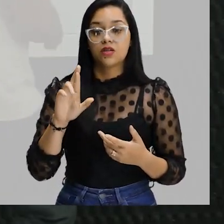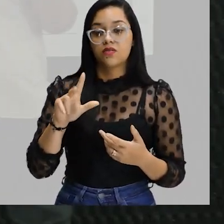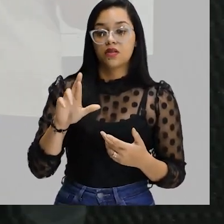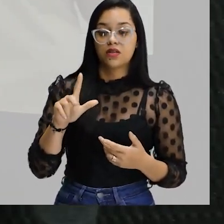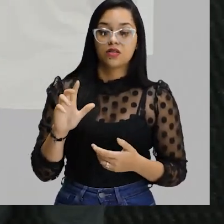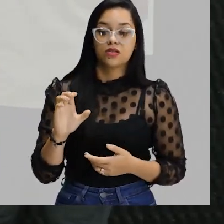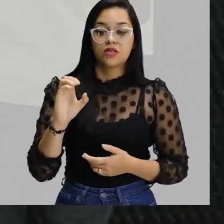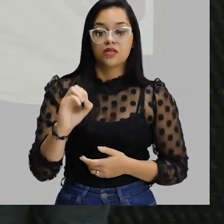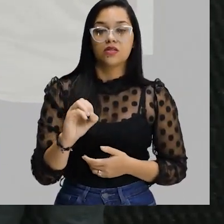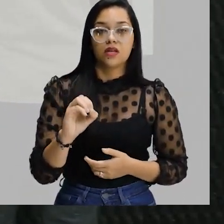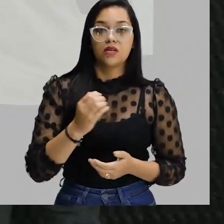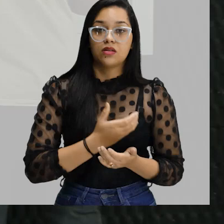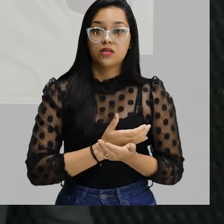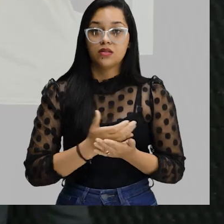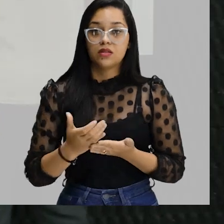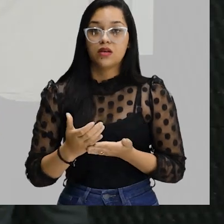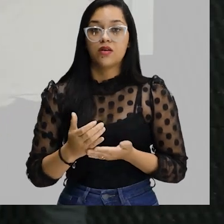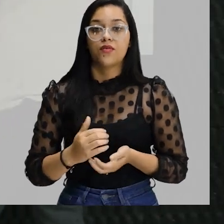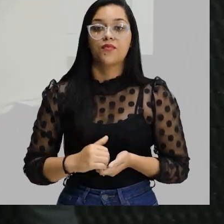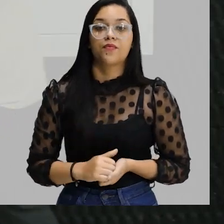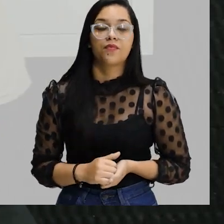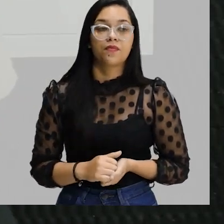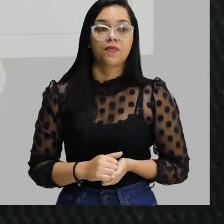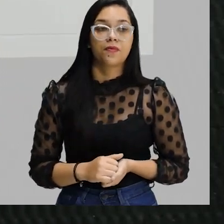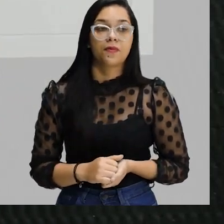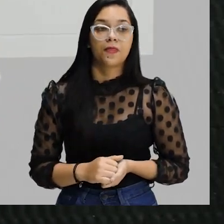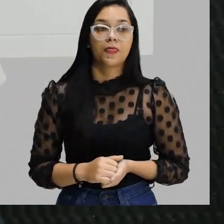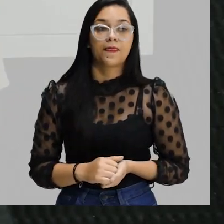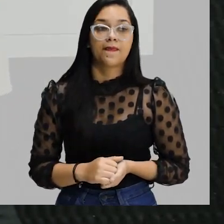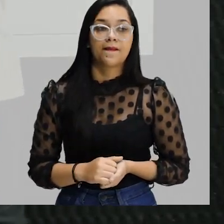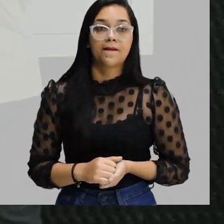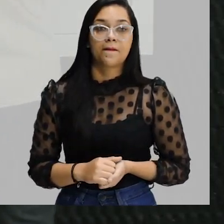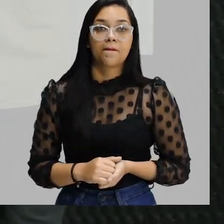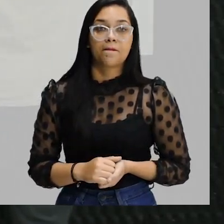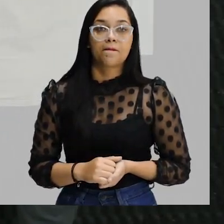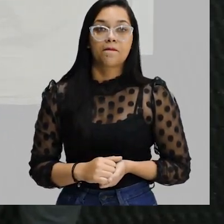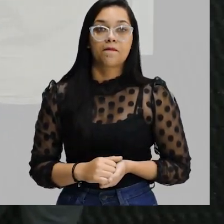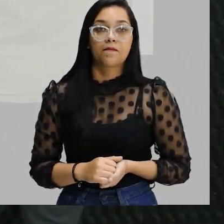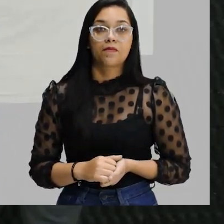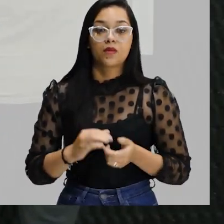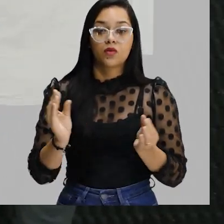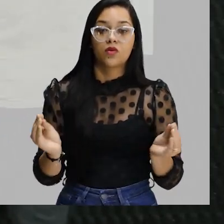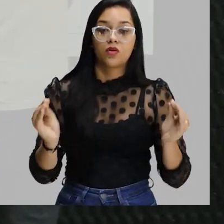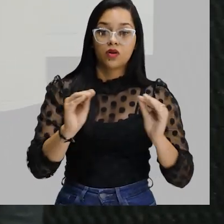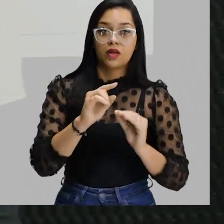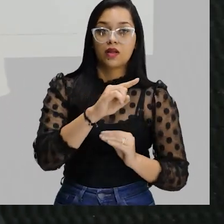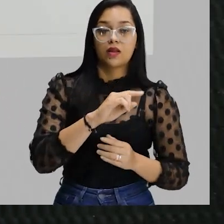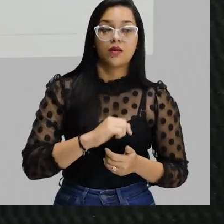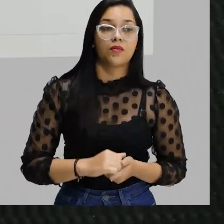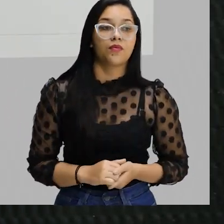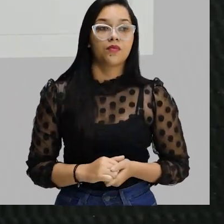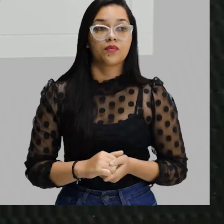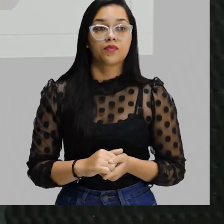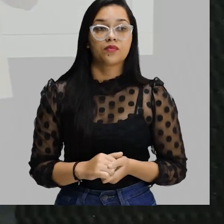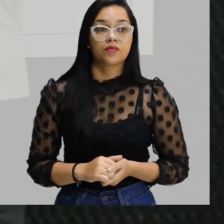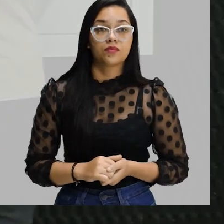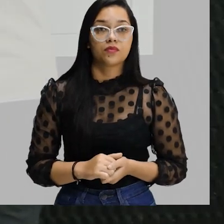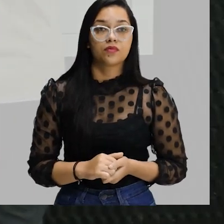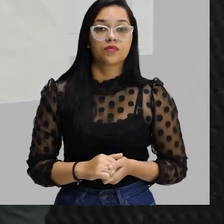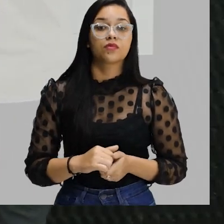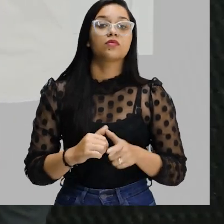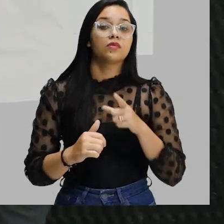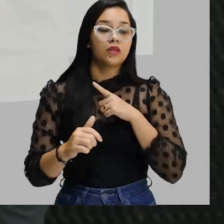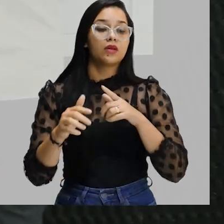zero, né? Inicial, ok? Vou colocar aqui para baixo. Então ele está